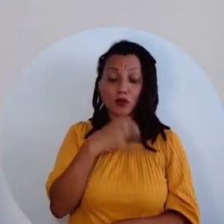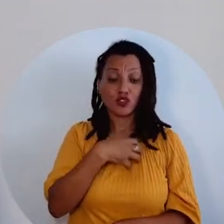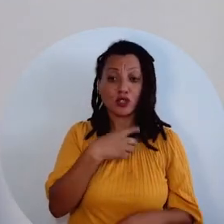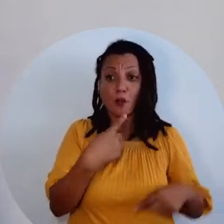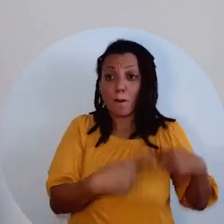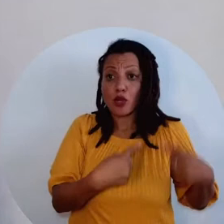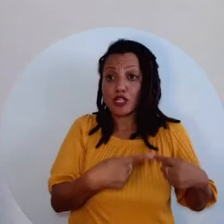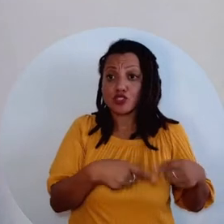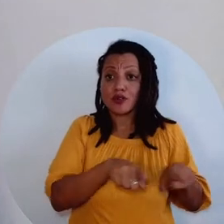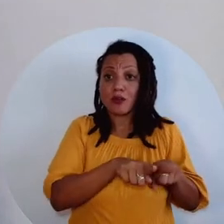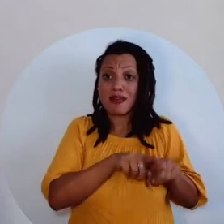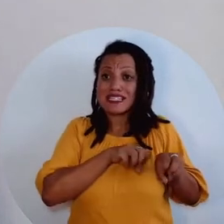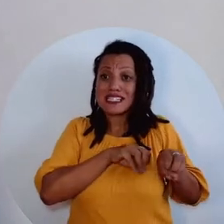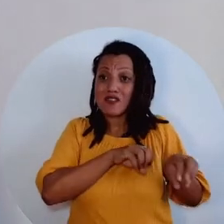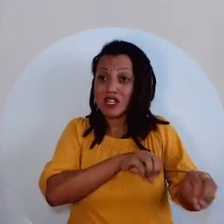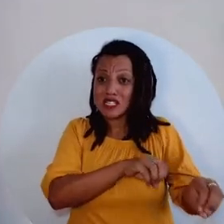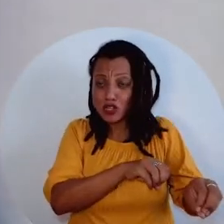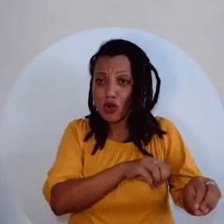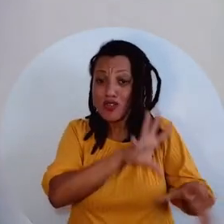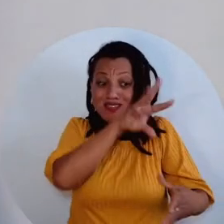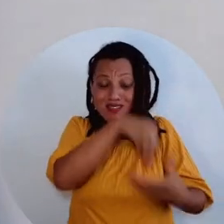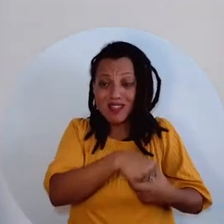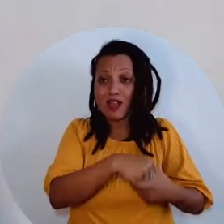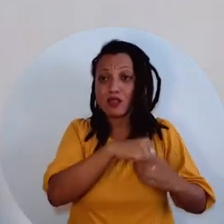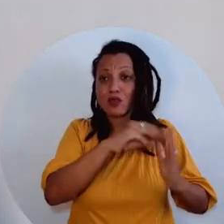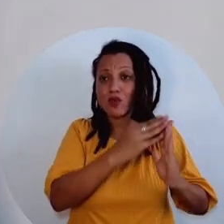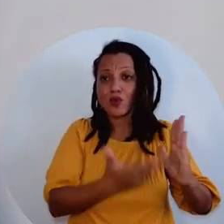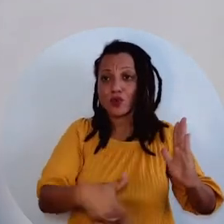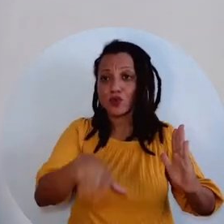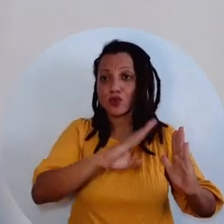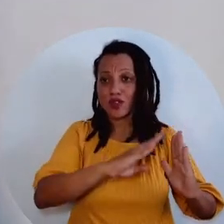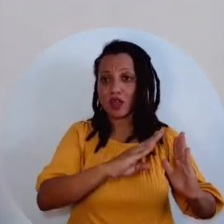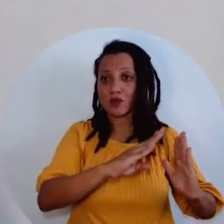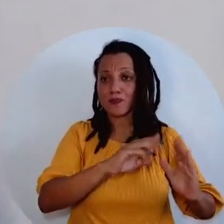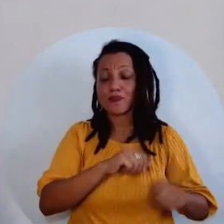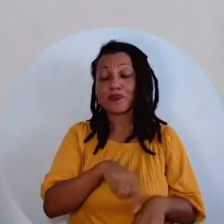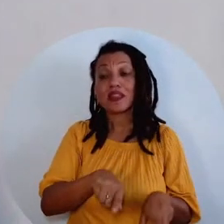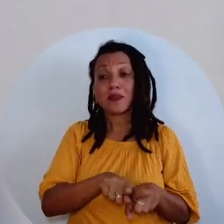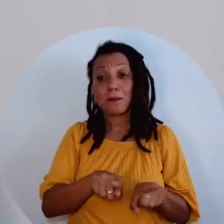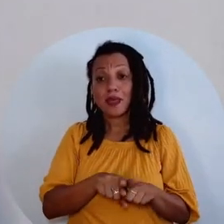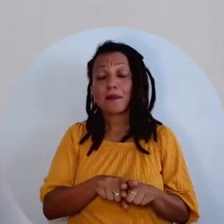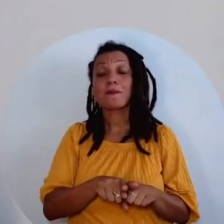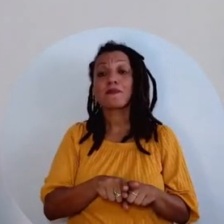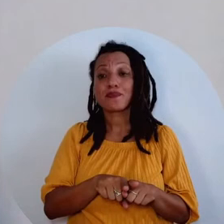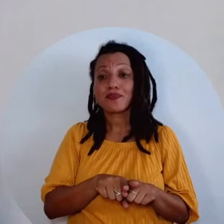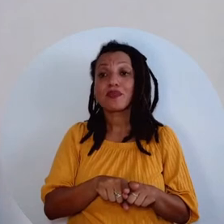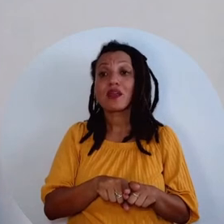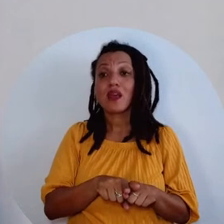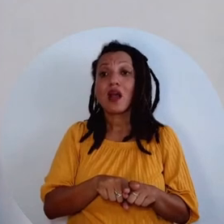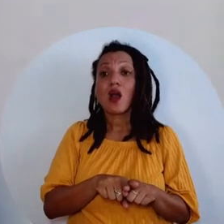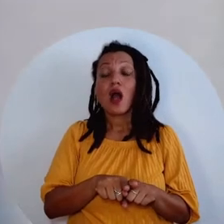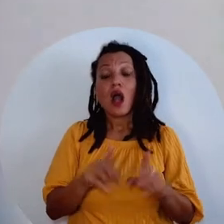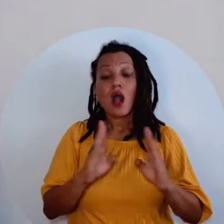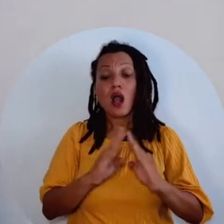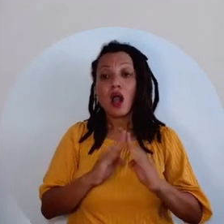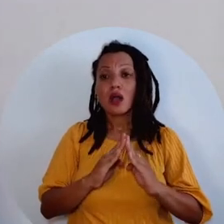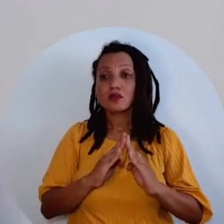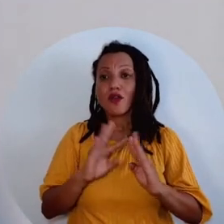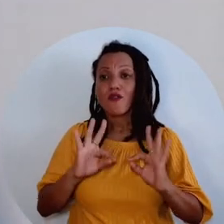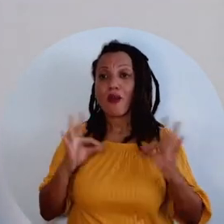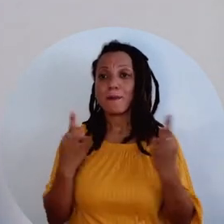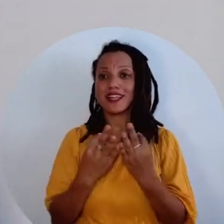quanto a construção civilizatória dentro dos terreiros. E por último, eu queria trazer também a construção dos